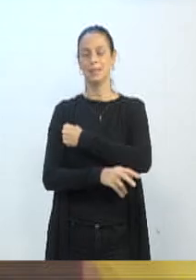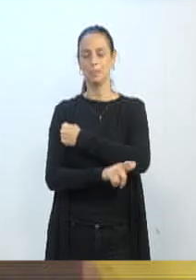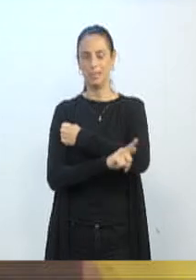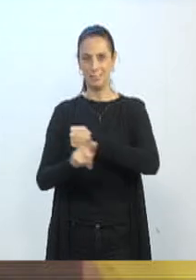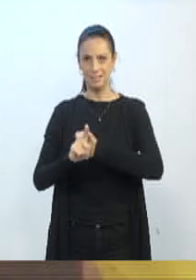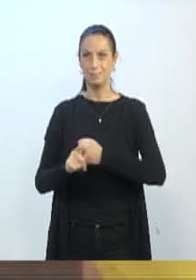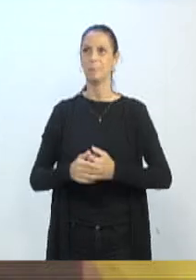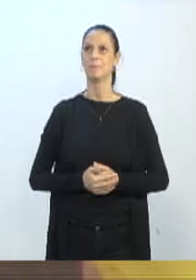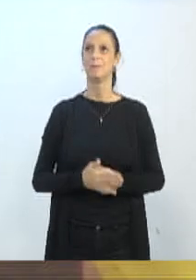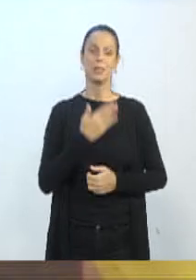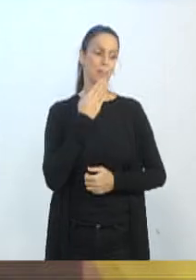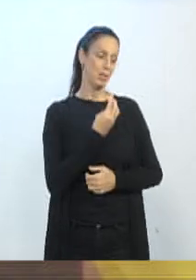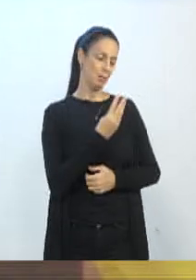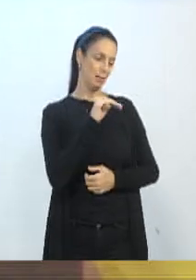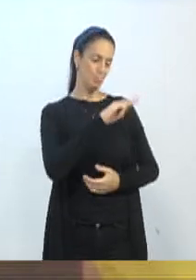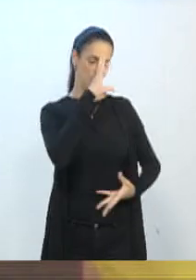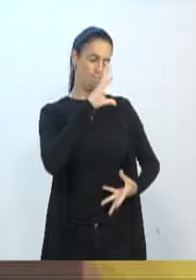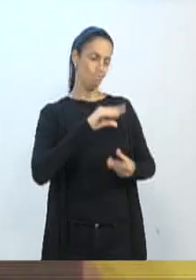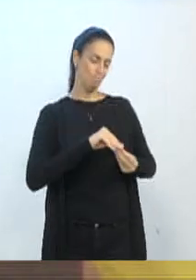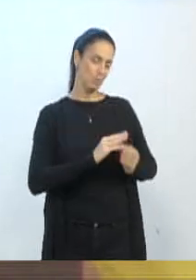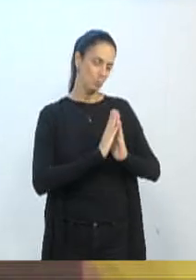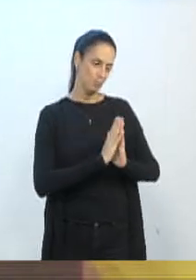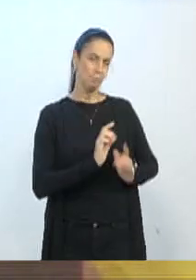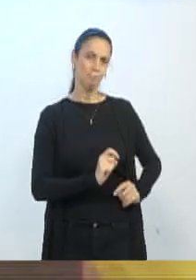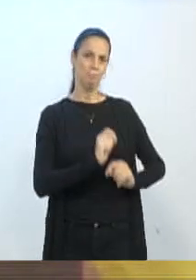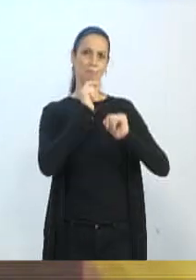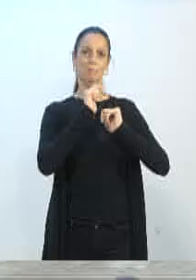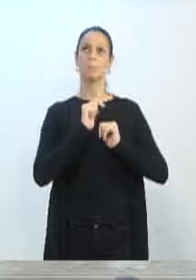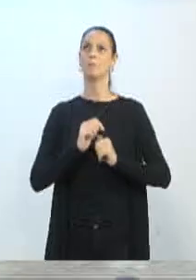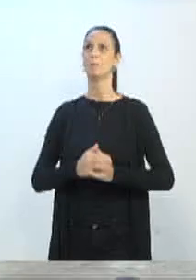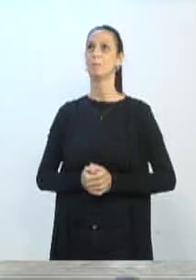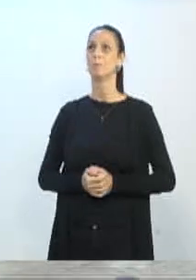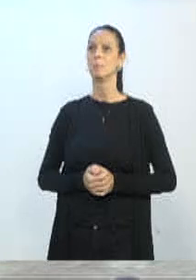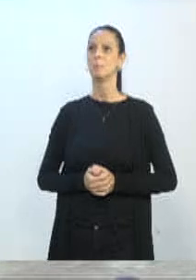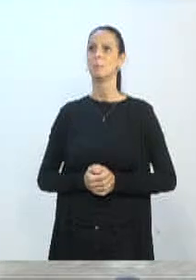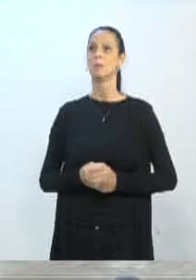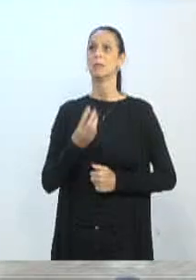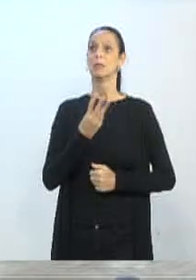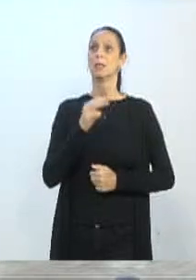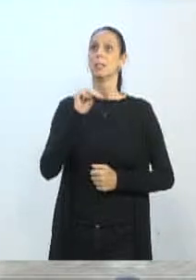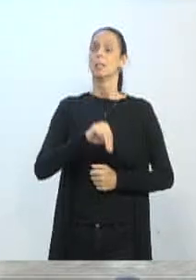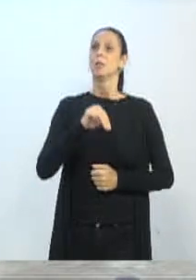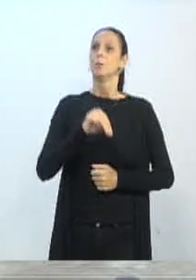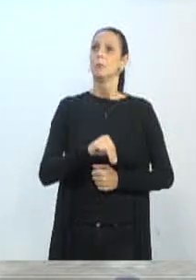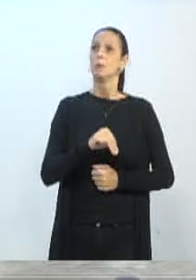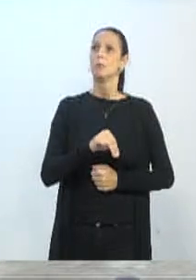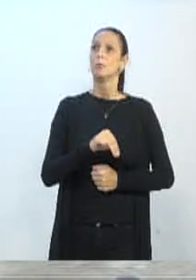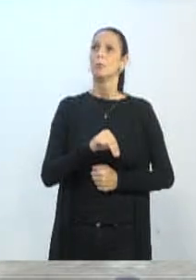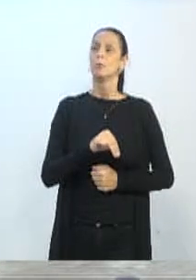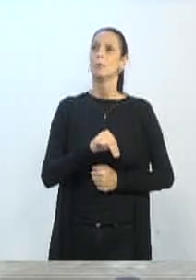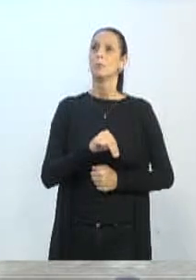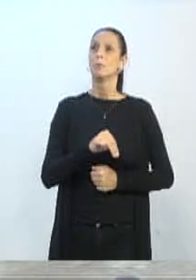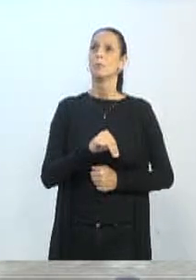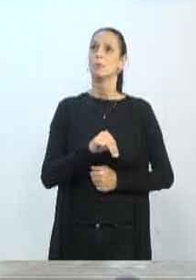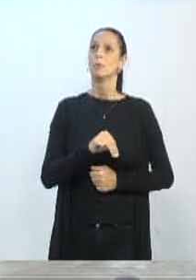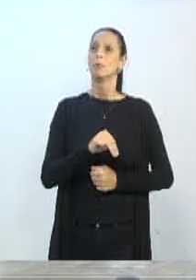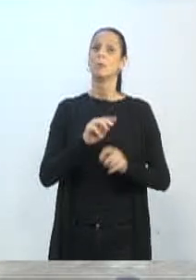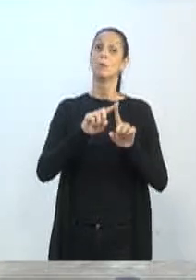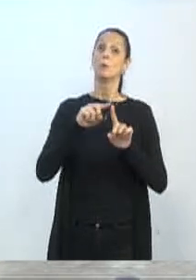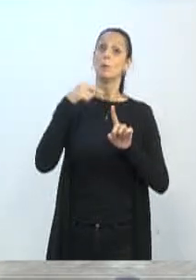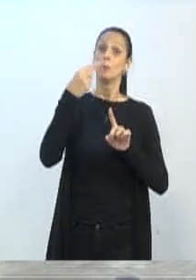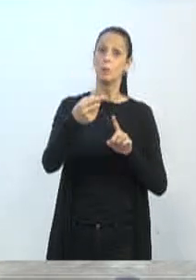consegue três minutos para finalizar eu vou conceder os três minutos só com uma condição Na próxima